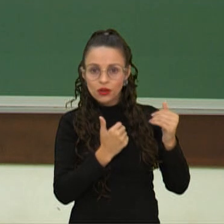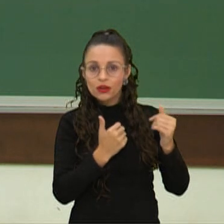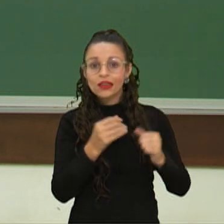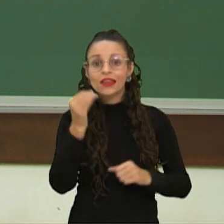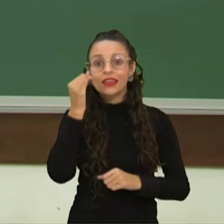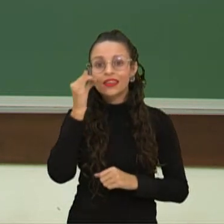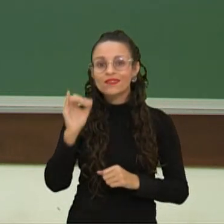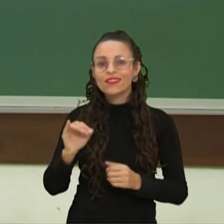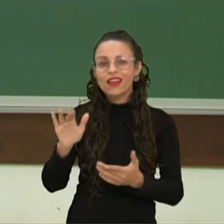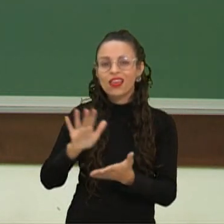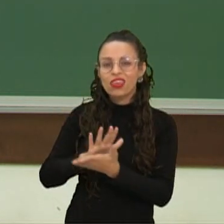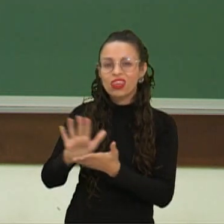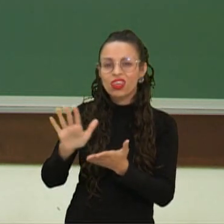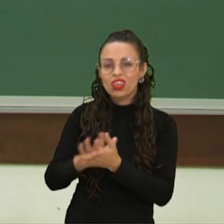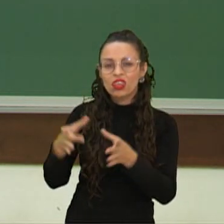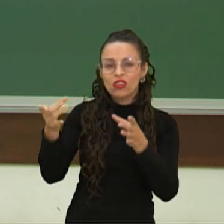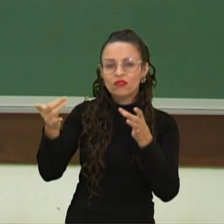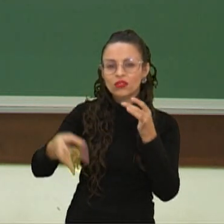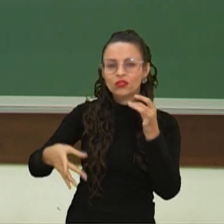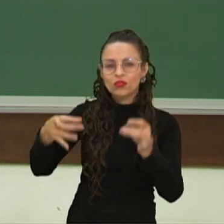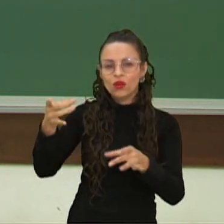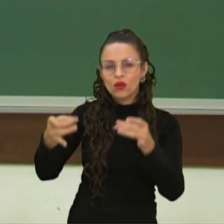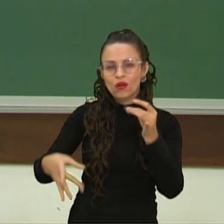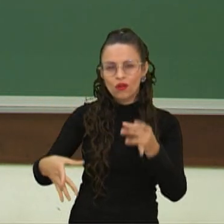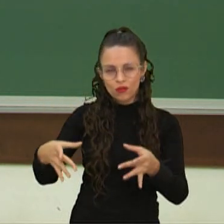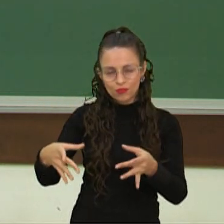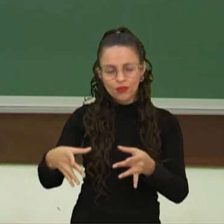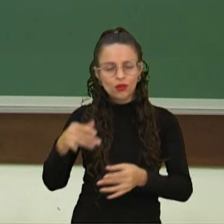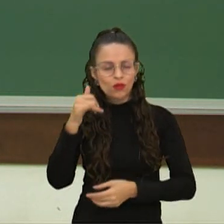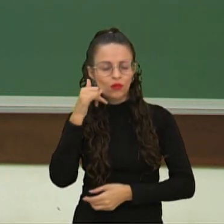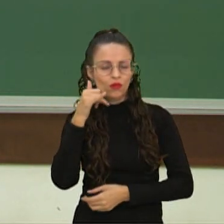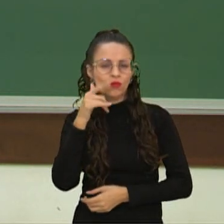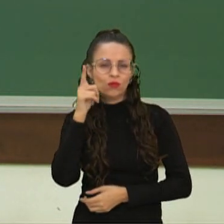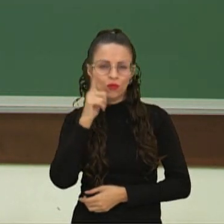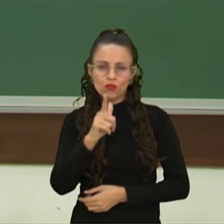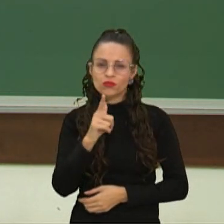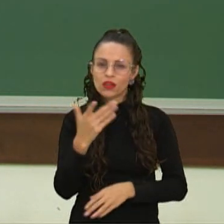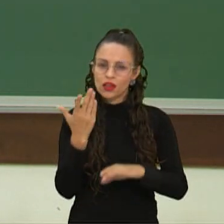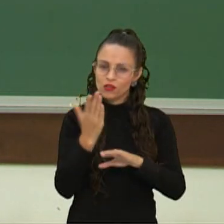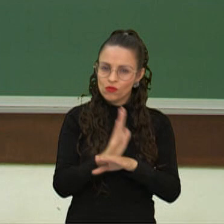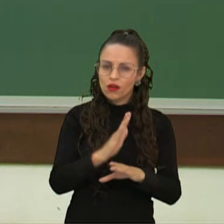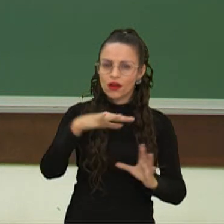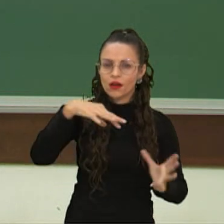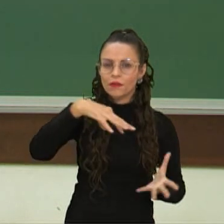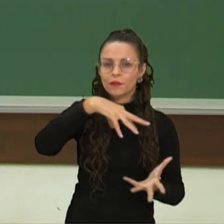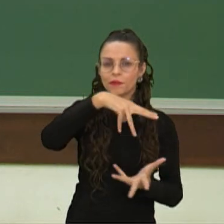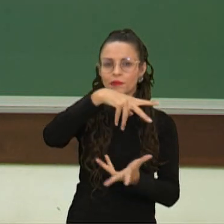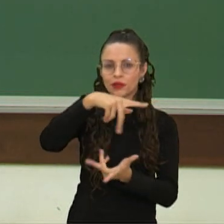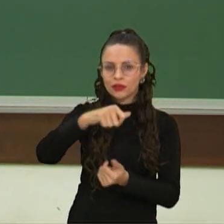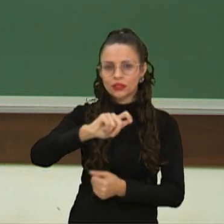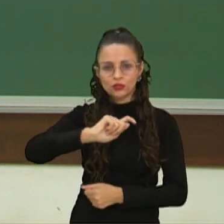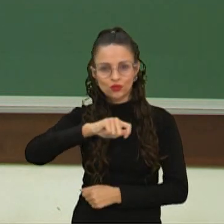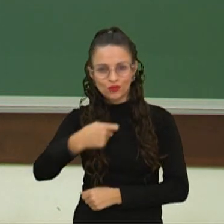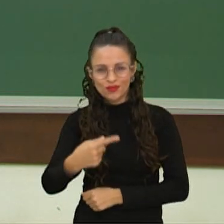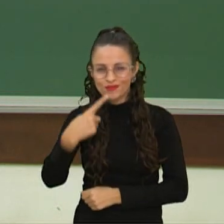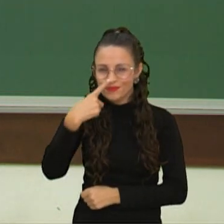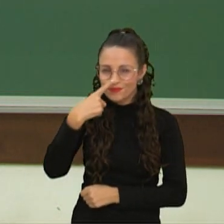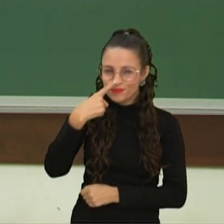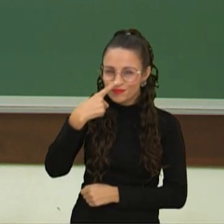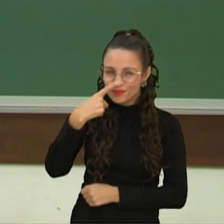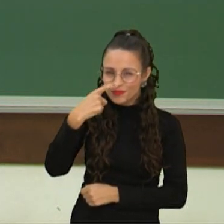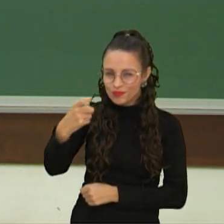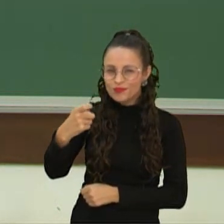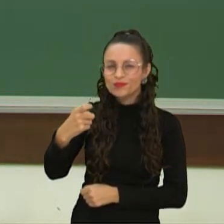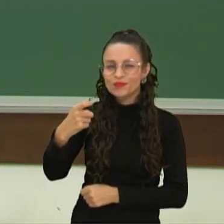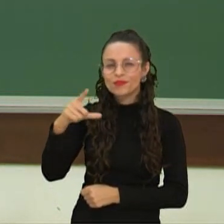evita o desperdício. Consequentemente, uma série de coisas você consegue ajudar o planeta, não só na questão do lixo, por exemplo,